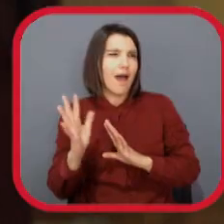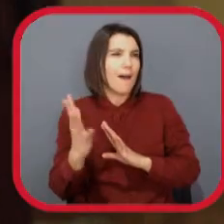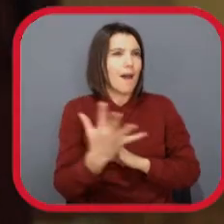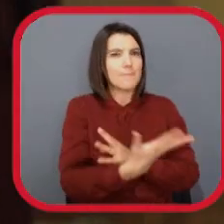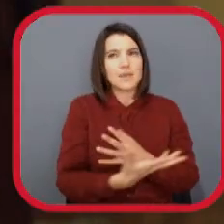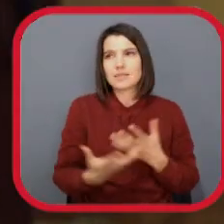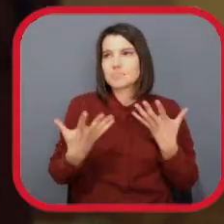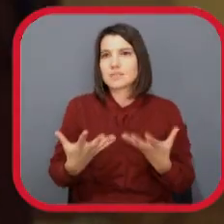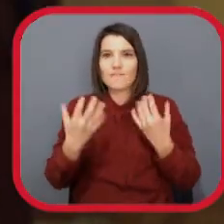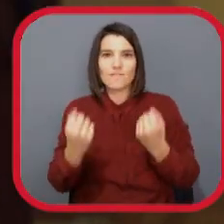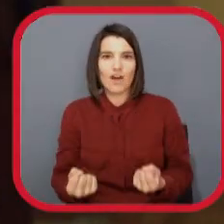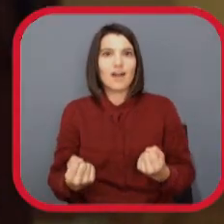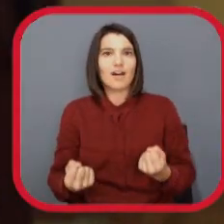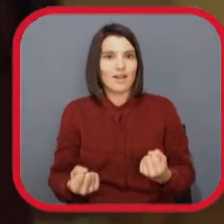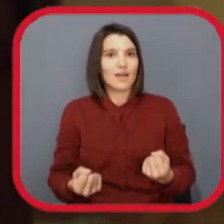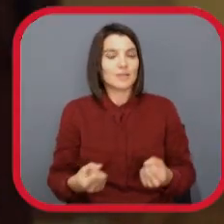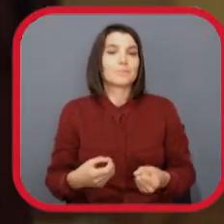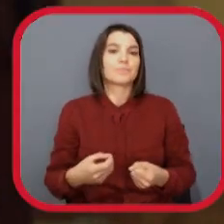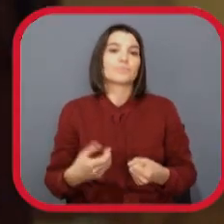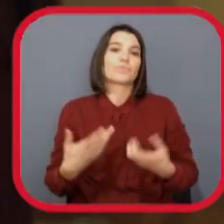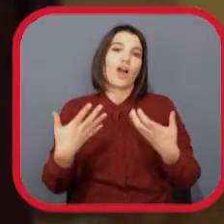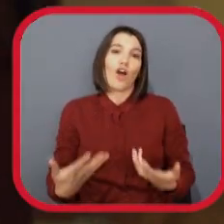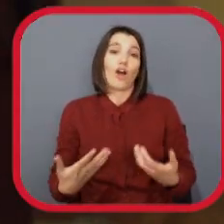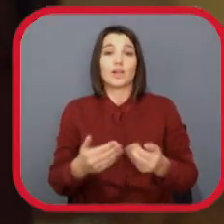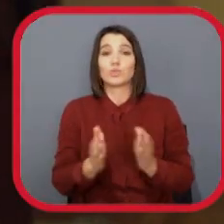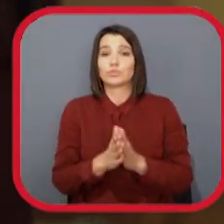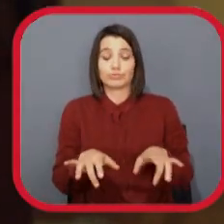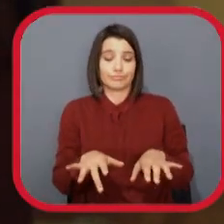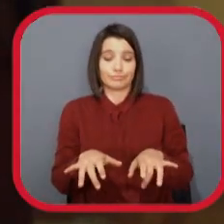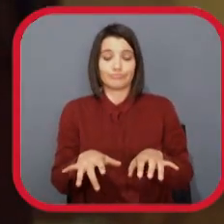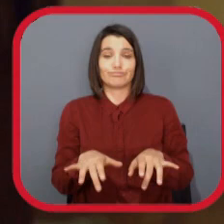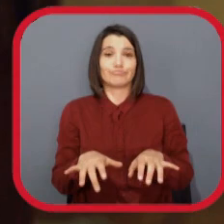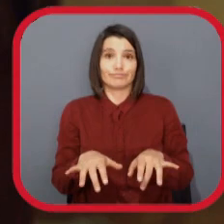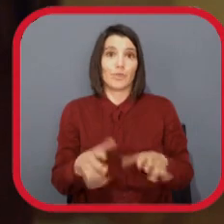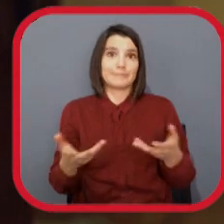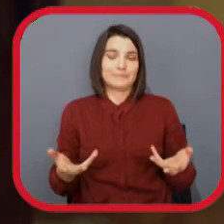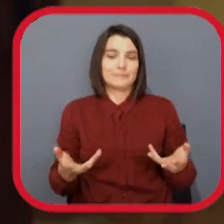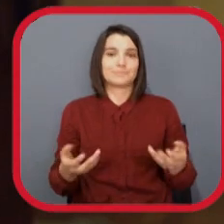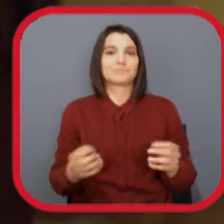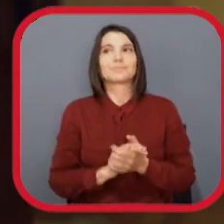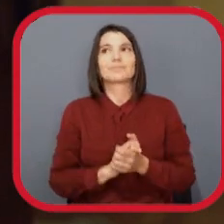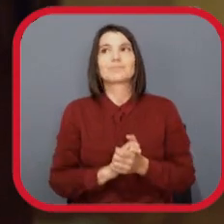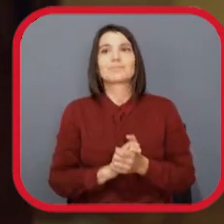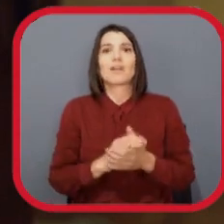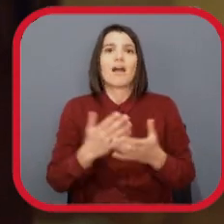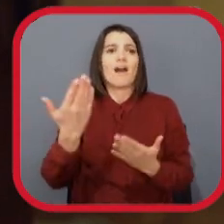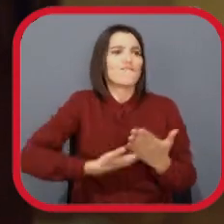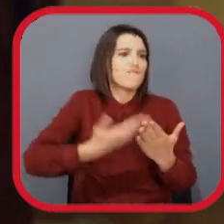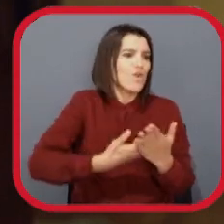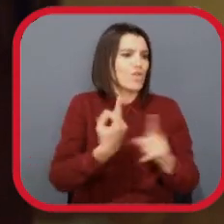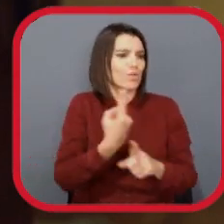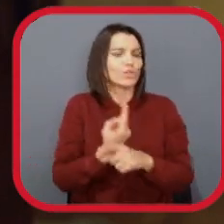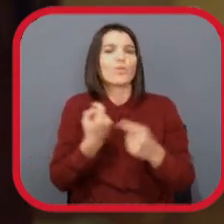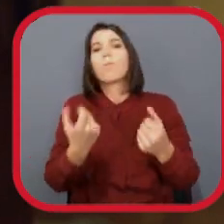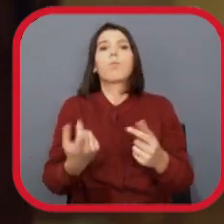ambientada. Enquanto que agora é tudo atrás de um computador e há poucas